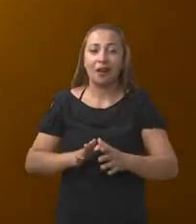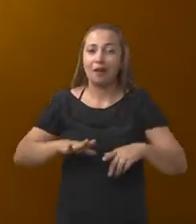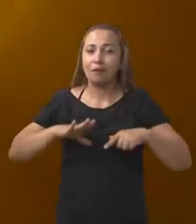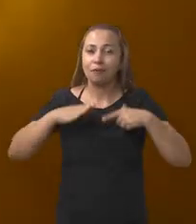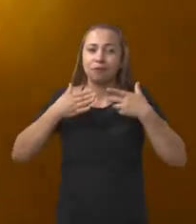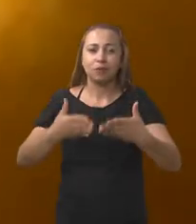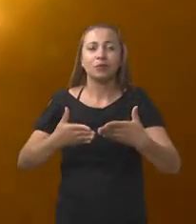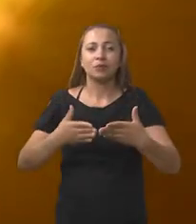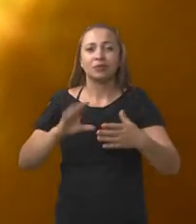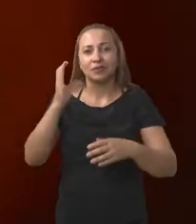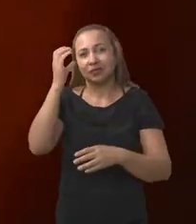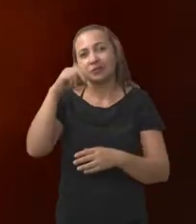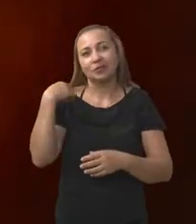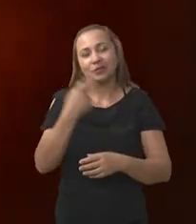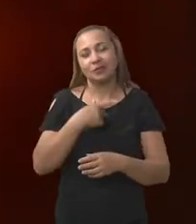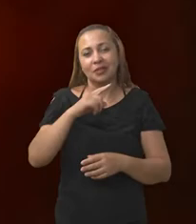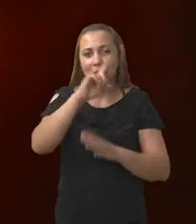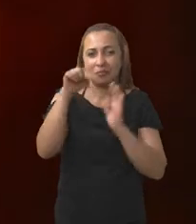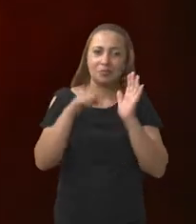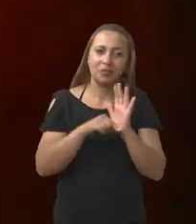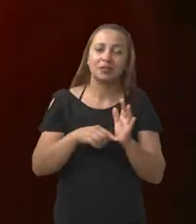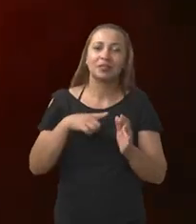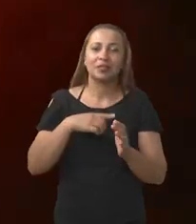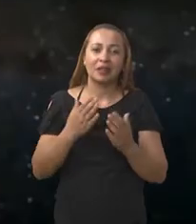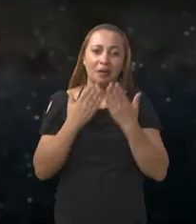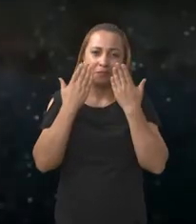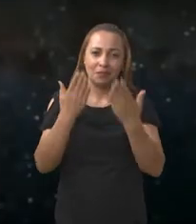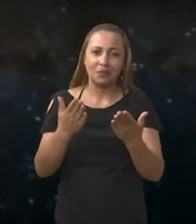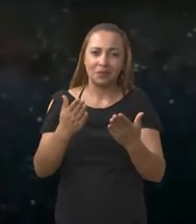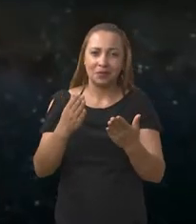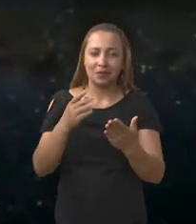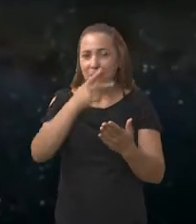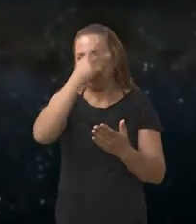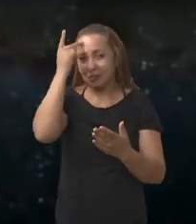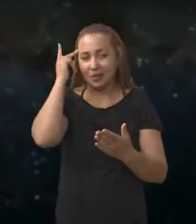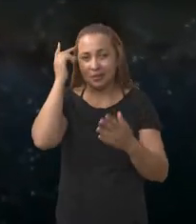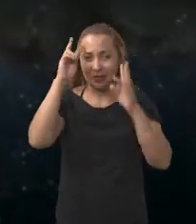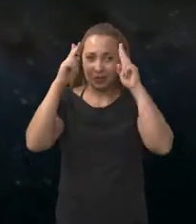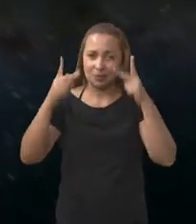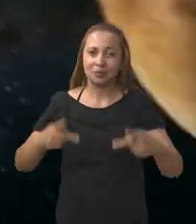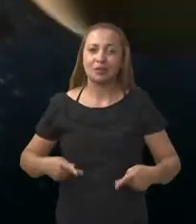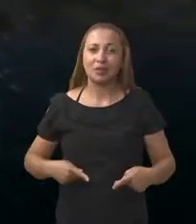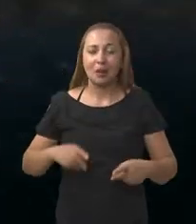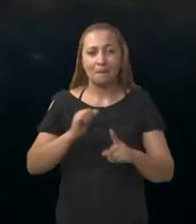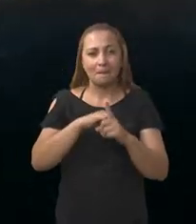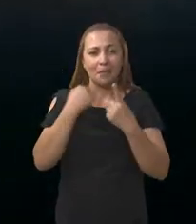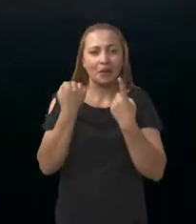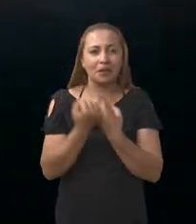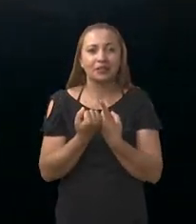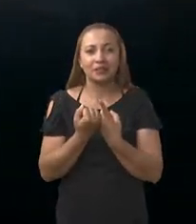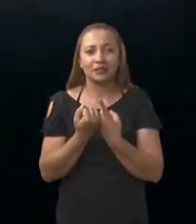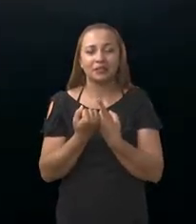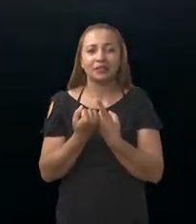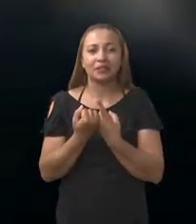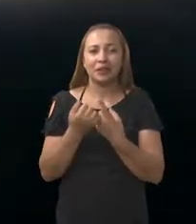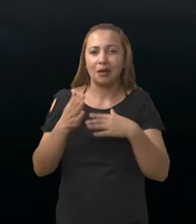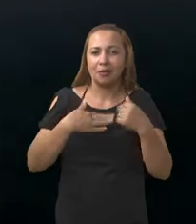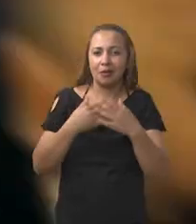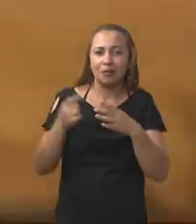ciência nós temos uma questão fundamental que terá grande Impacto para a humanidade grande Impacto para a sociedade